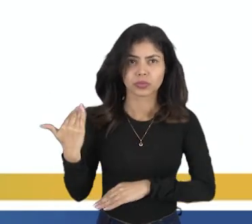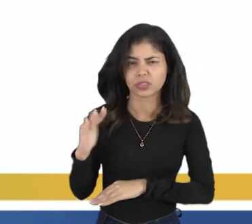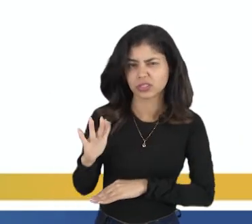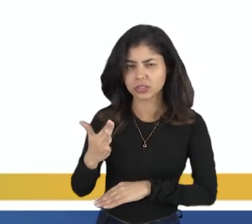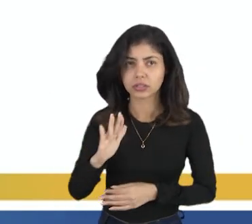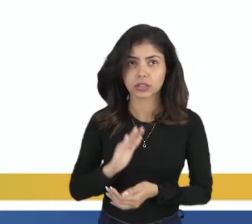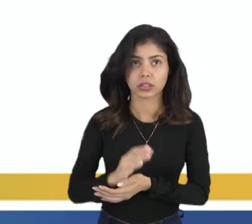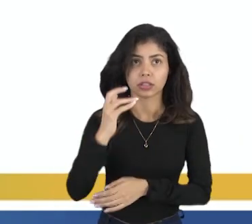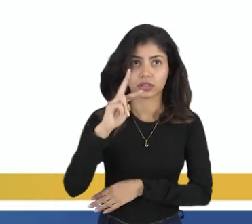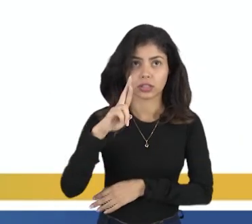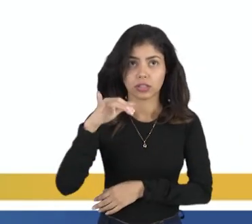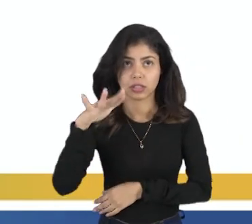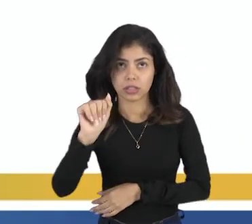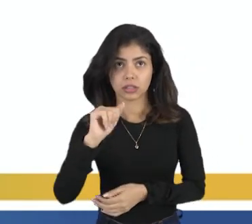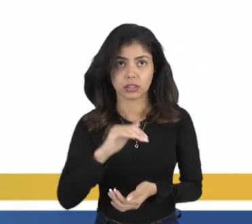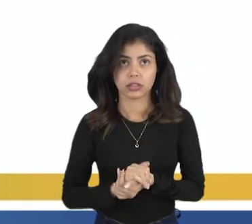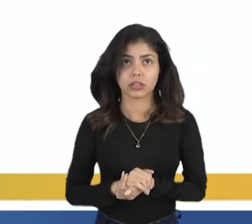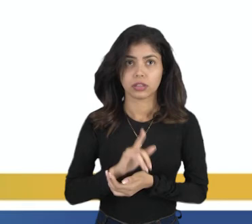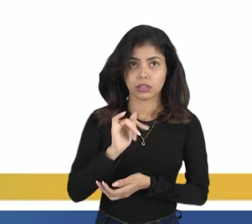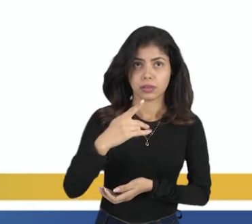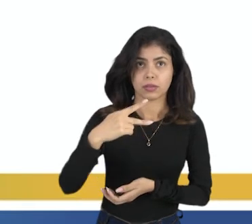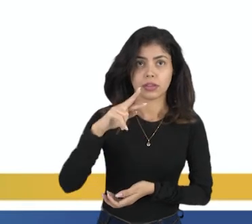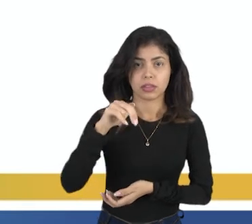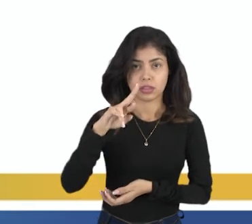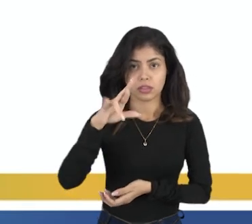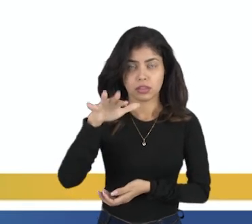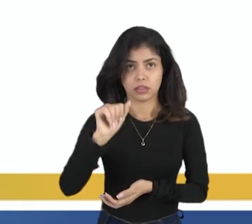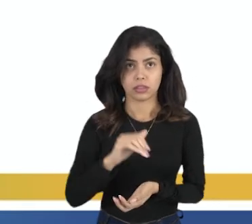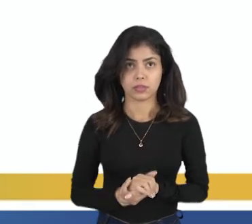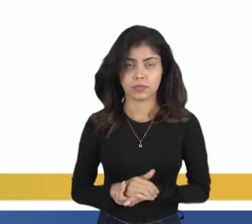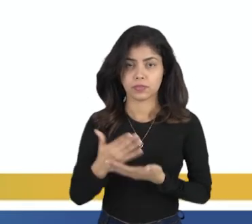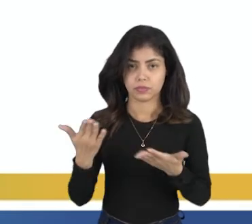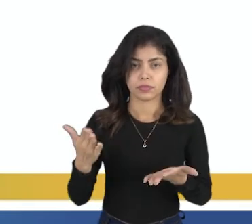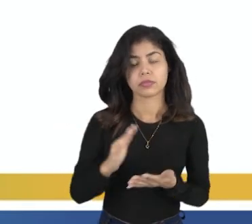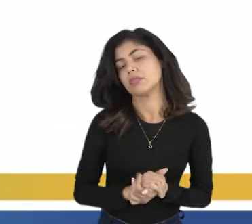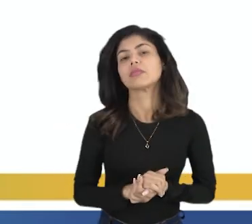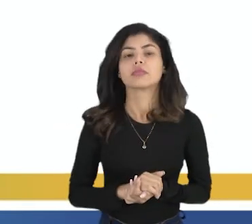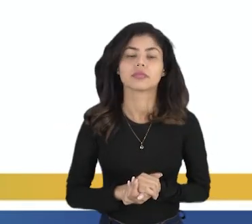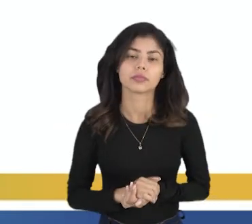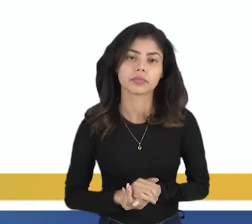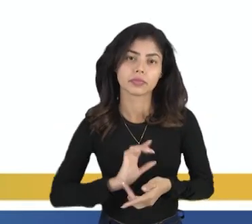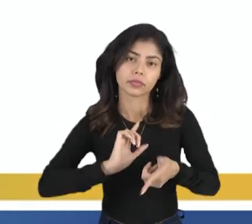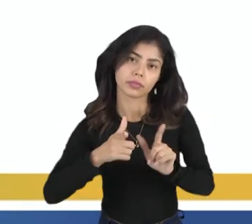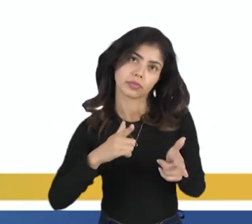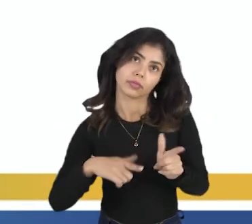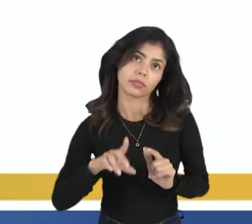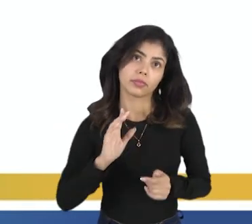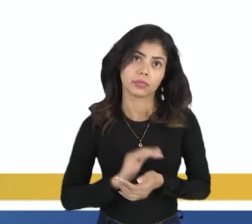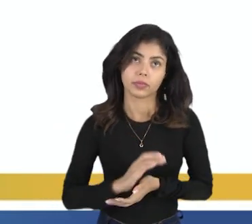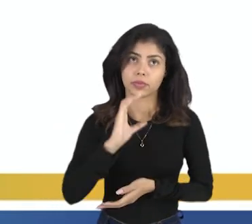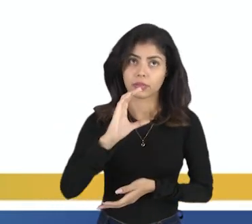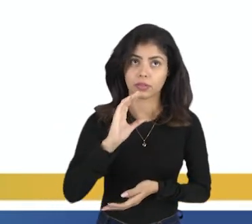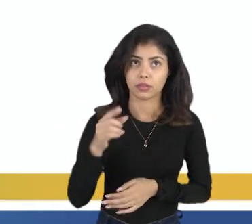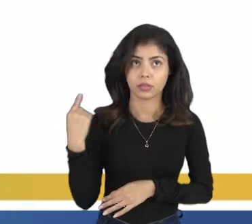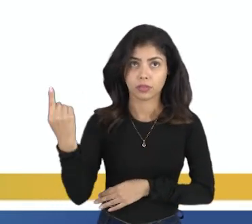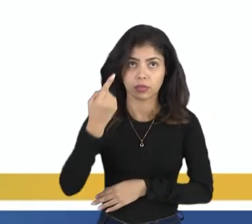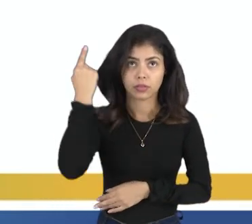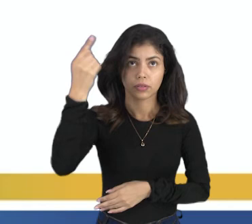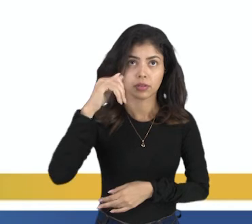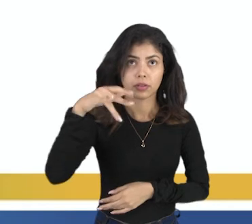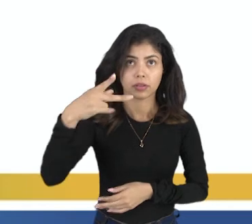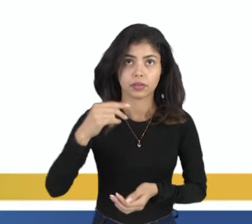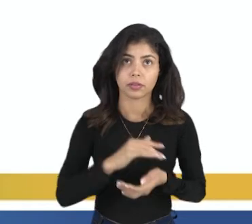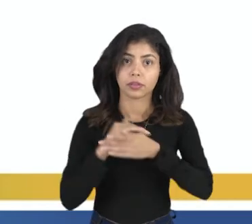alturas médias da castanheira e da paineira, né? E a letra C diz que a altura média do